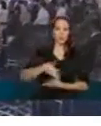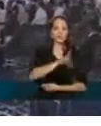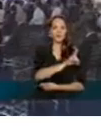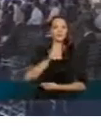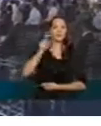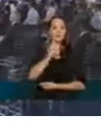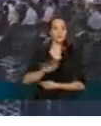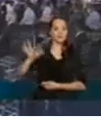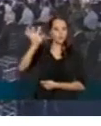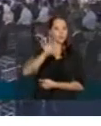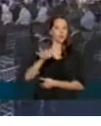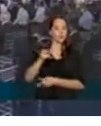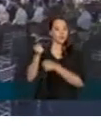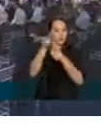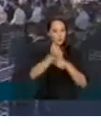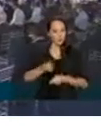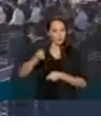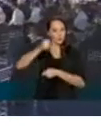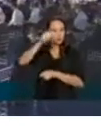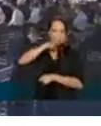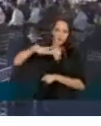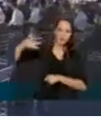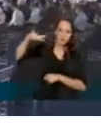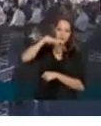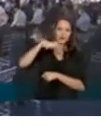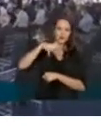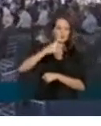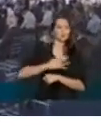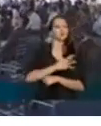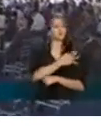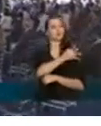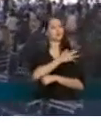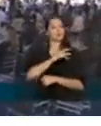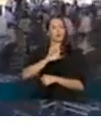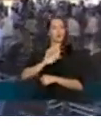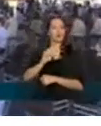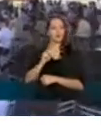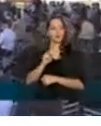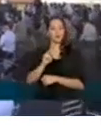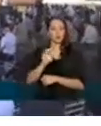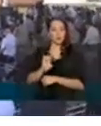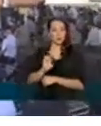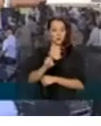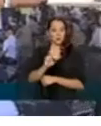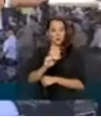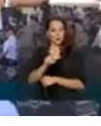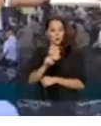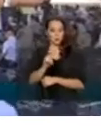do Departamento de Controle do Espaço Aéreo, Tenente Brigadeiro Heraldo.